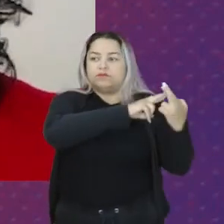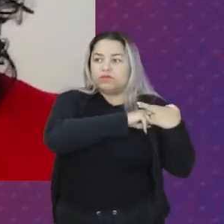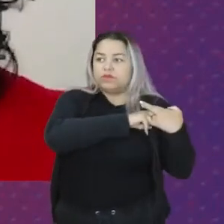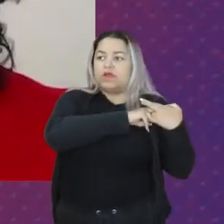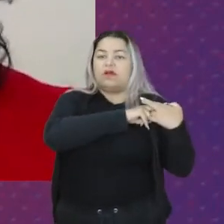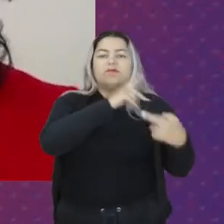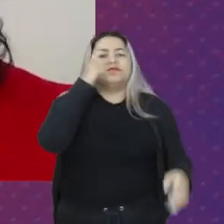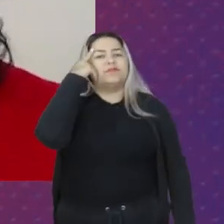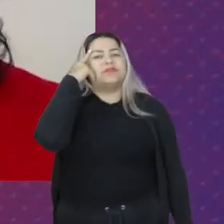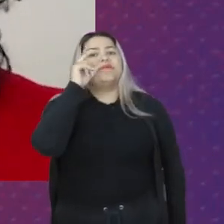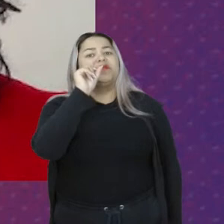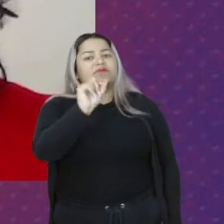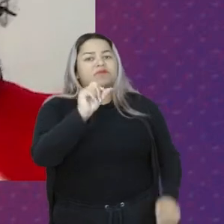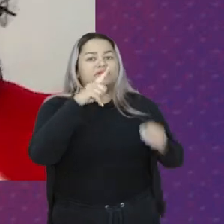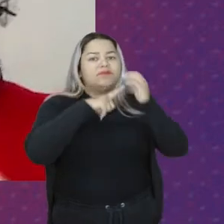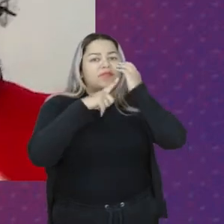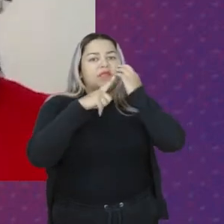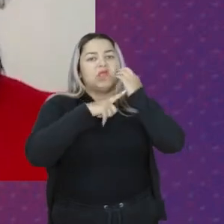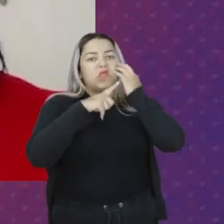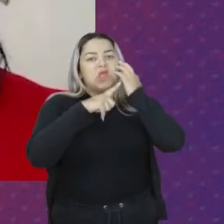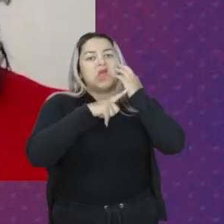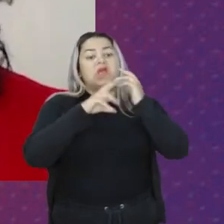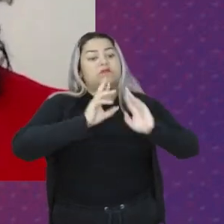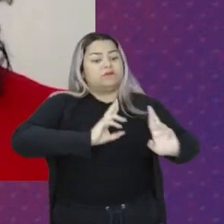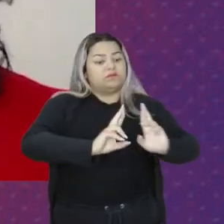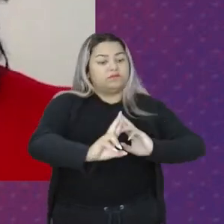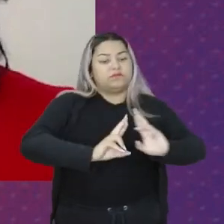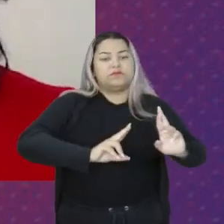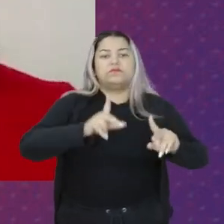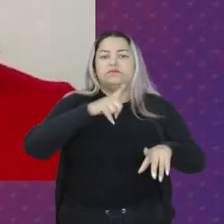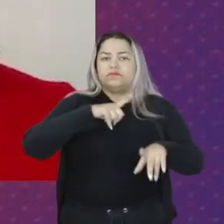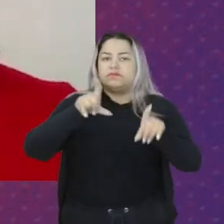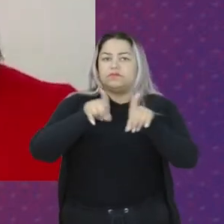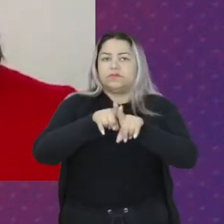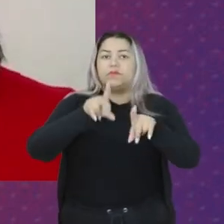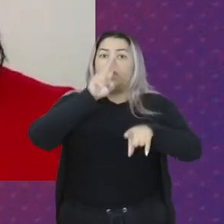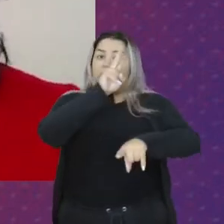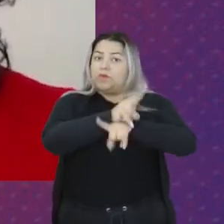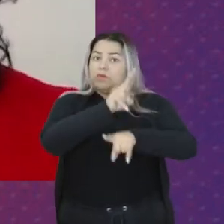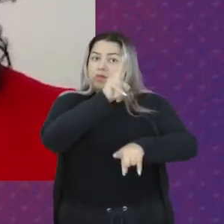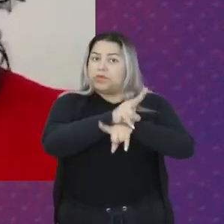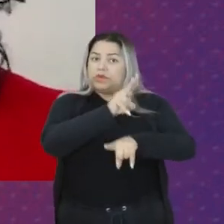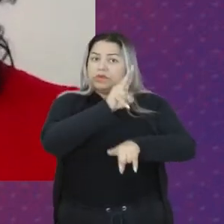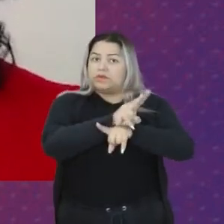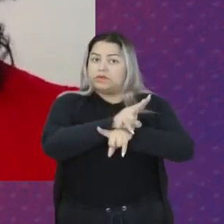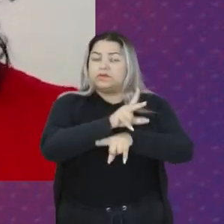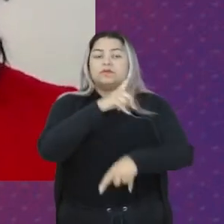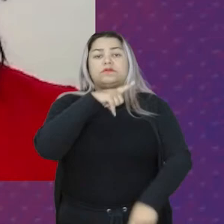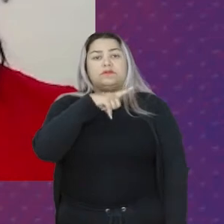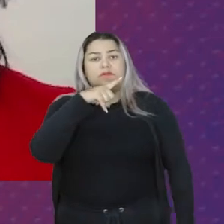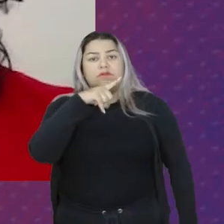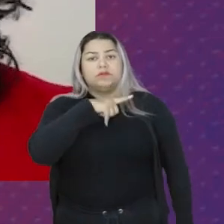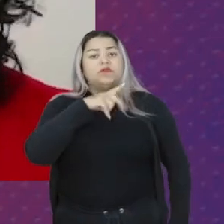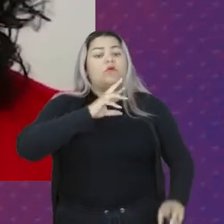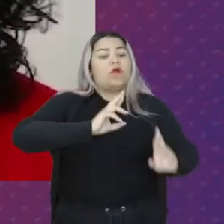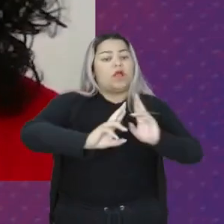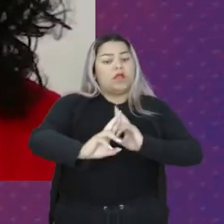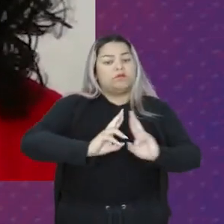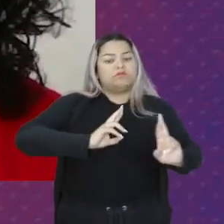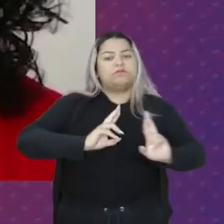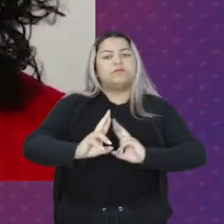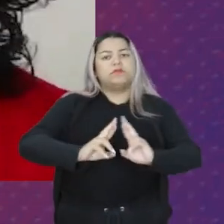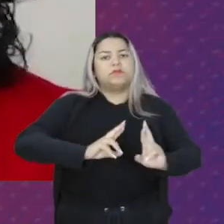a ideia que a gente tem é que esse relacionamento deve ser protetivo, deve ser um relacionamento